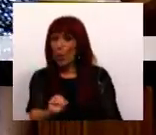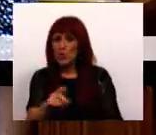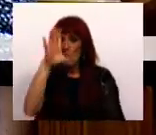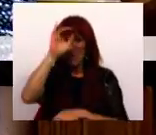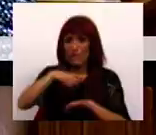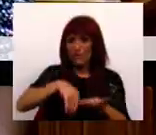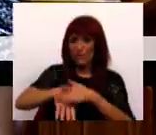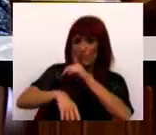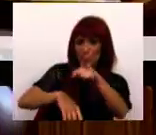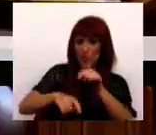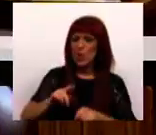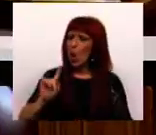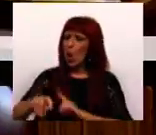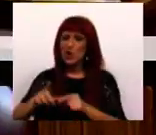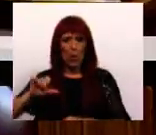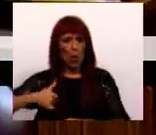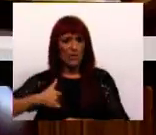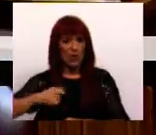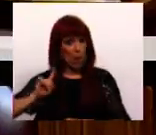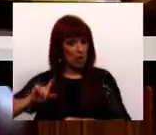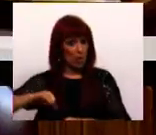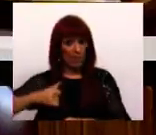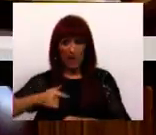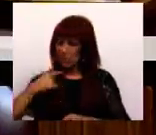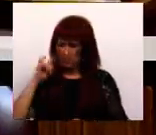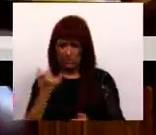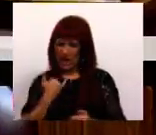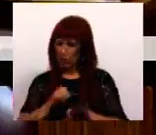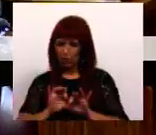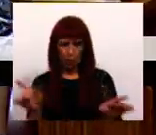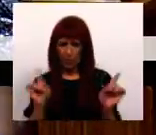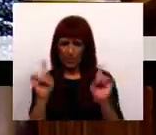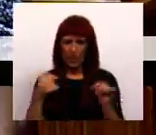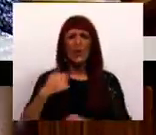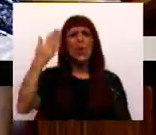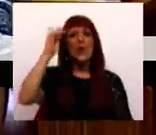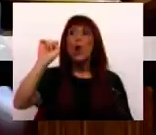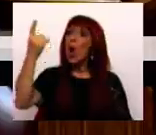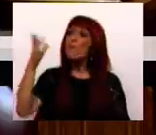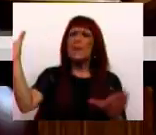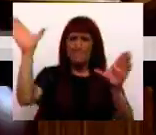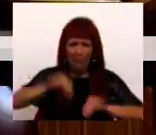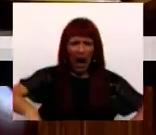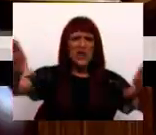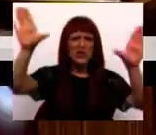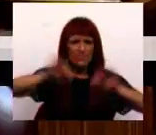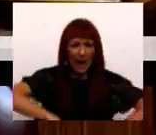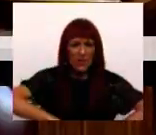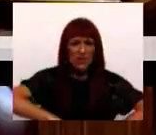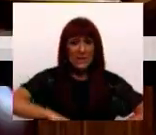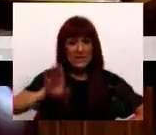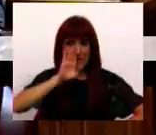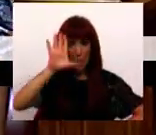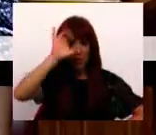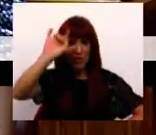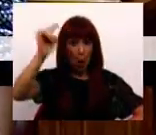Governo já tomou e nas quais os Verdes não se revêem e que consideramos que poderíamos ter ido mais longe se o